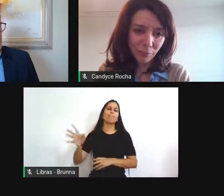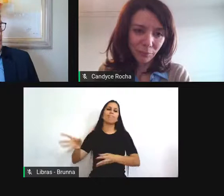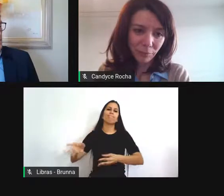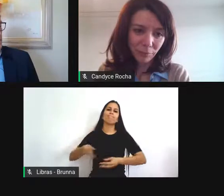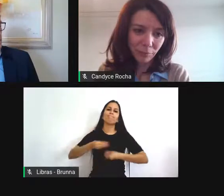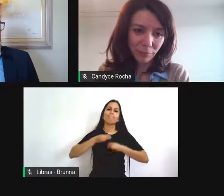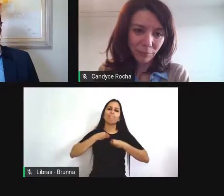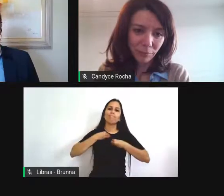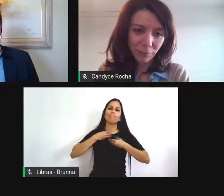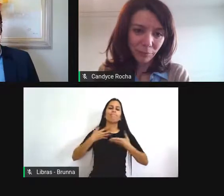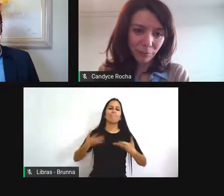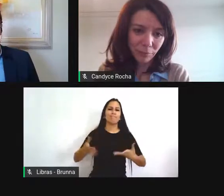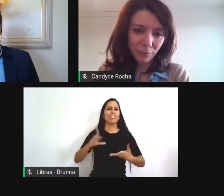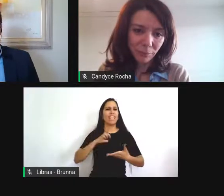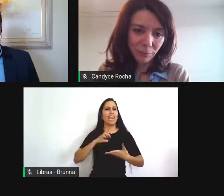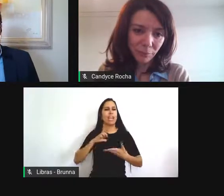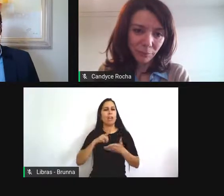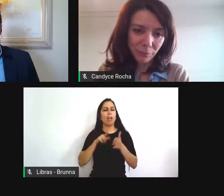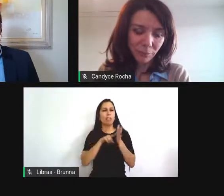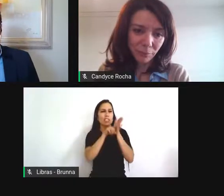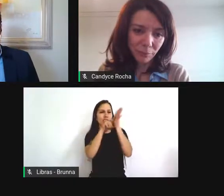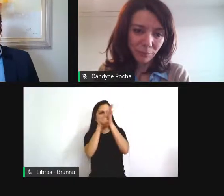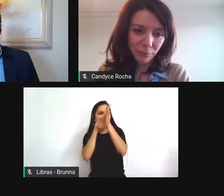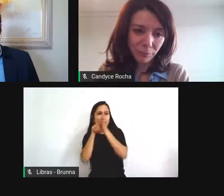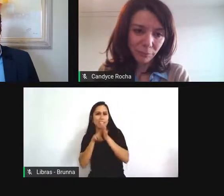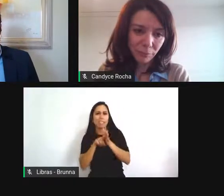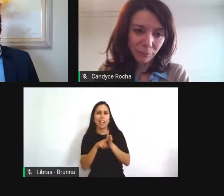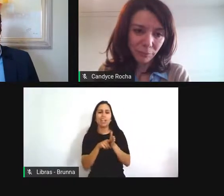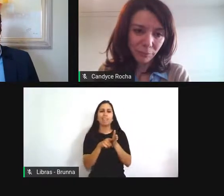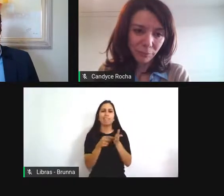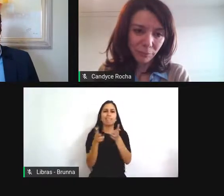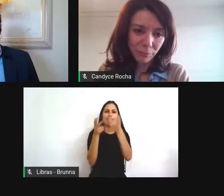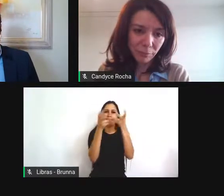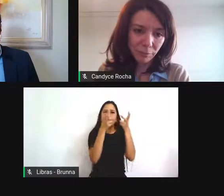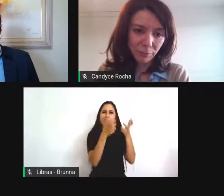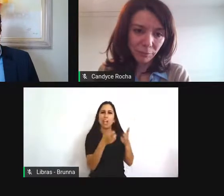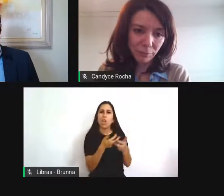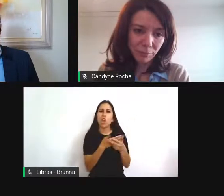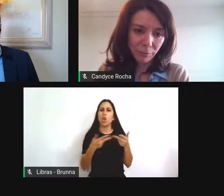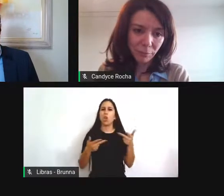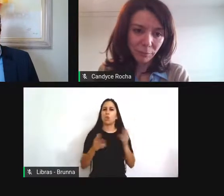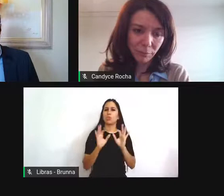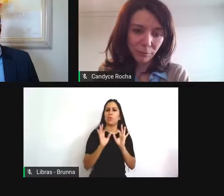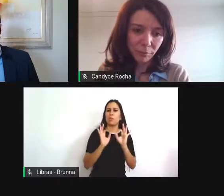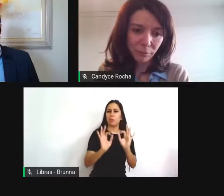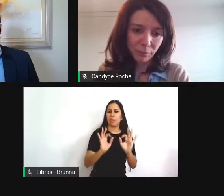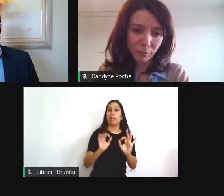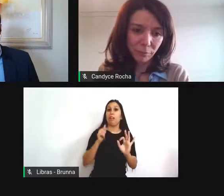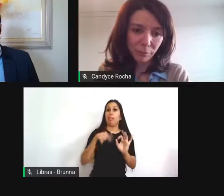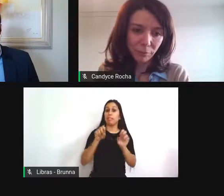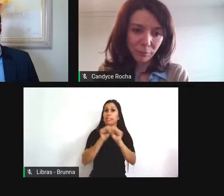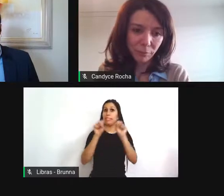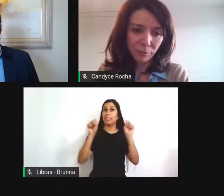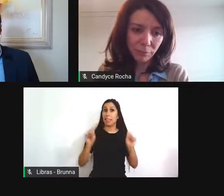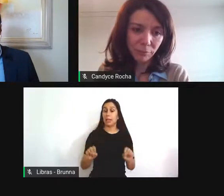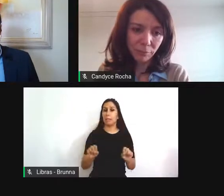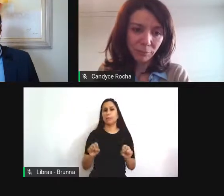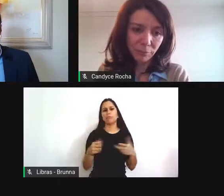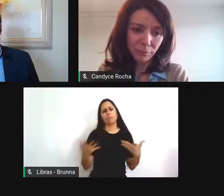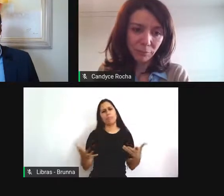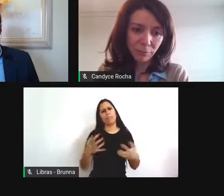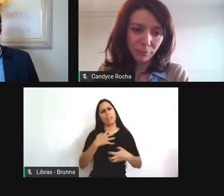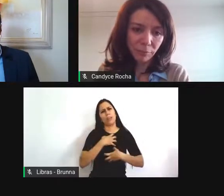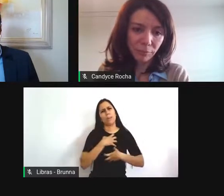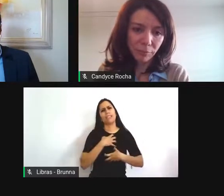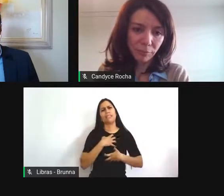está me trazendo descobertas que otimizam por demais esses sistemas e causou